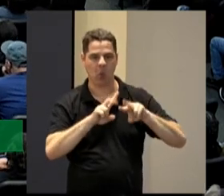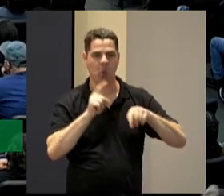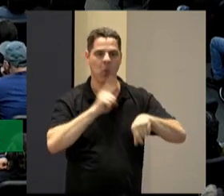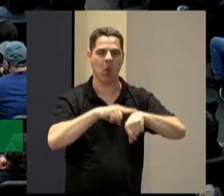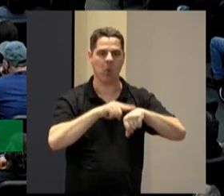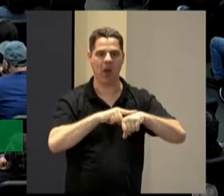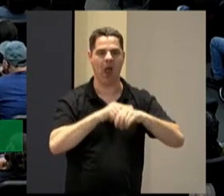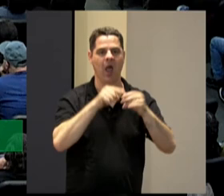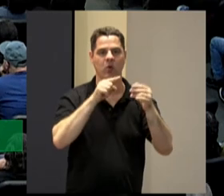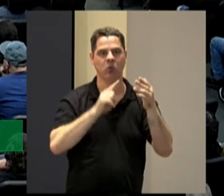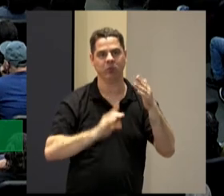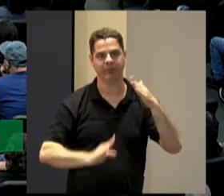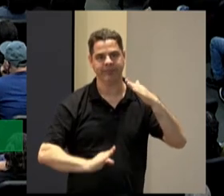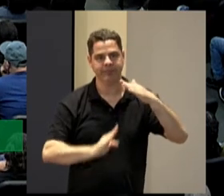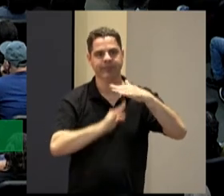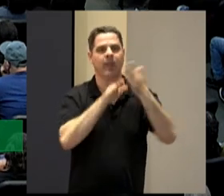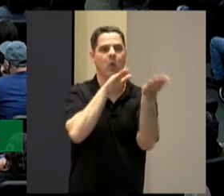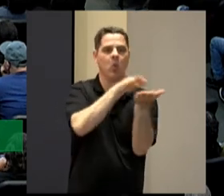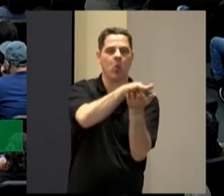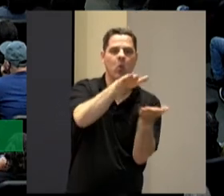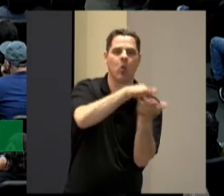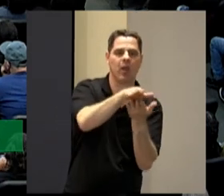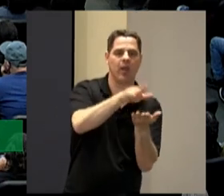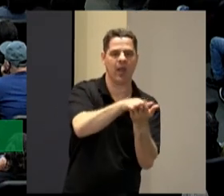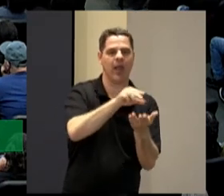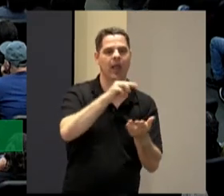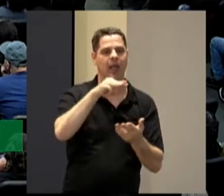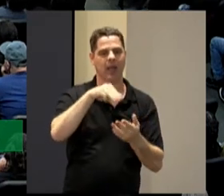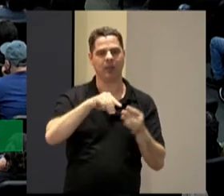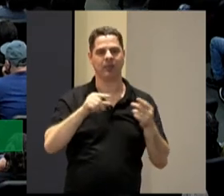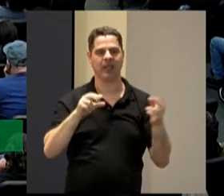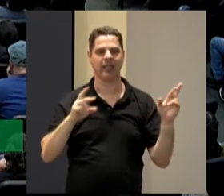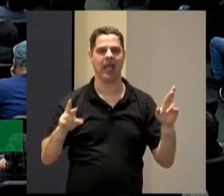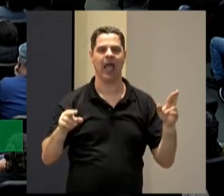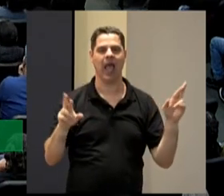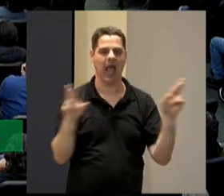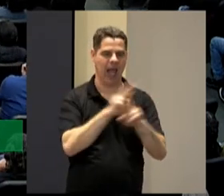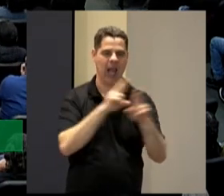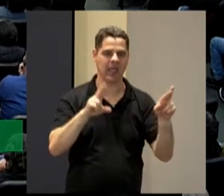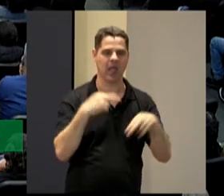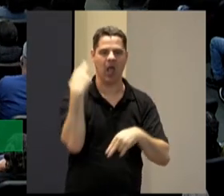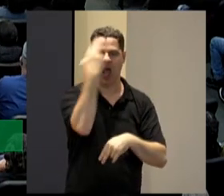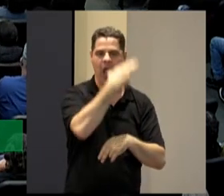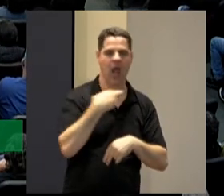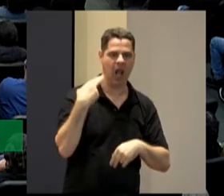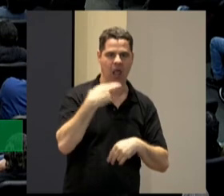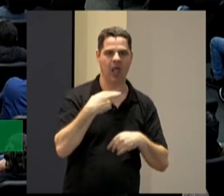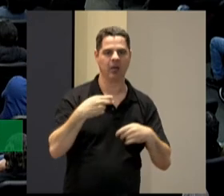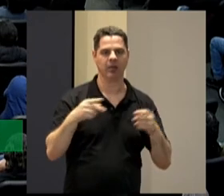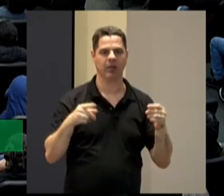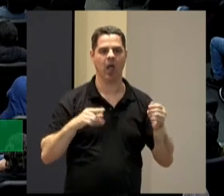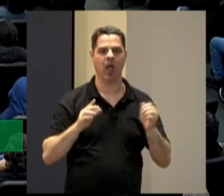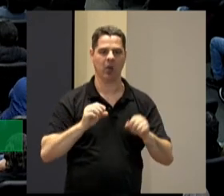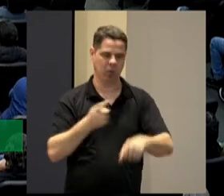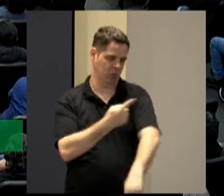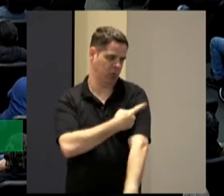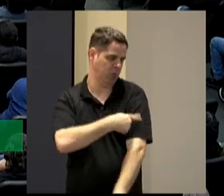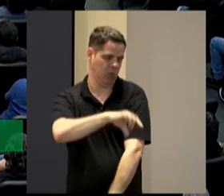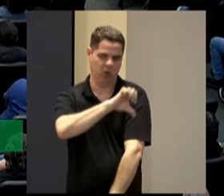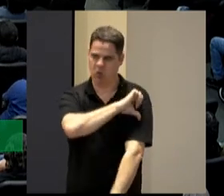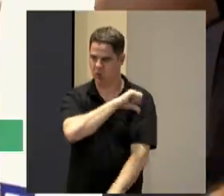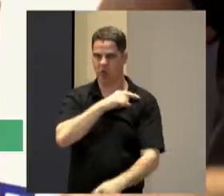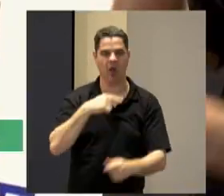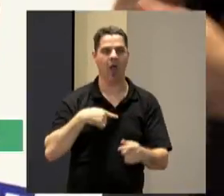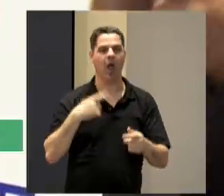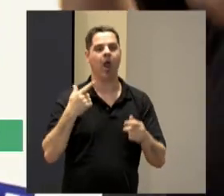a publicação da matriz curricular para a educação das relações étnico-raciais na educação básica. Florianópolis